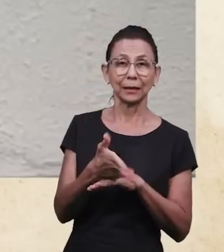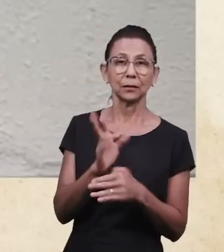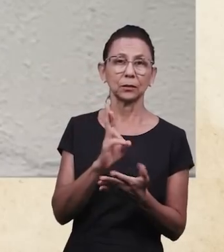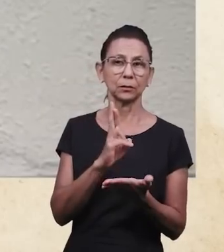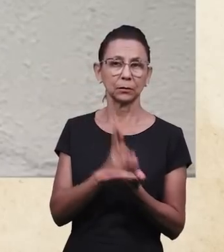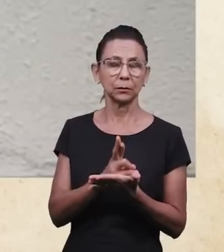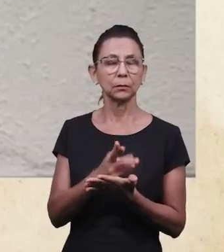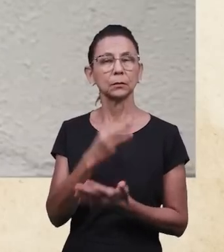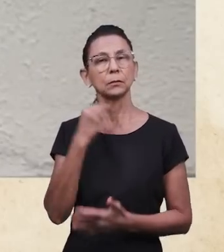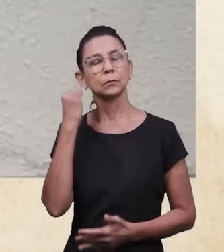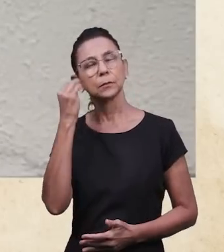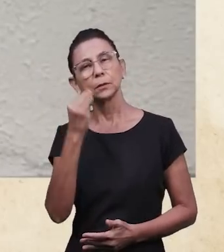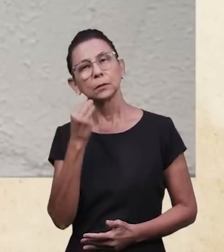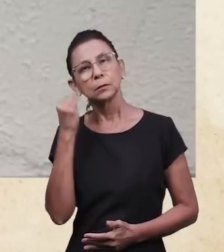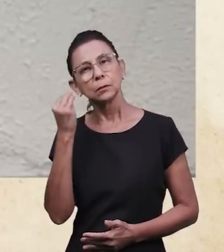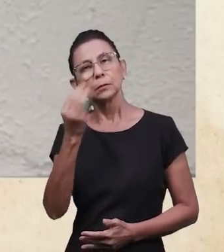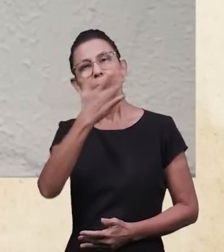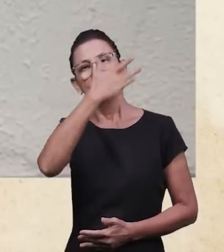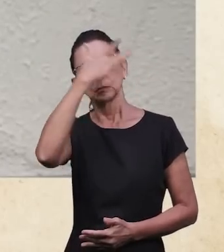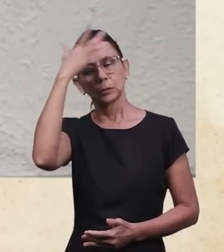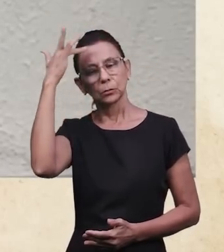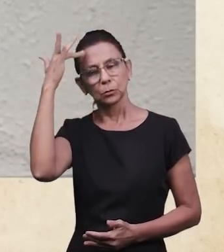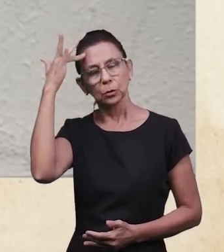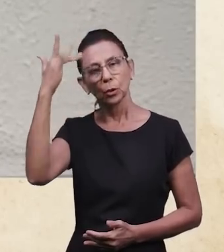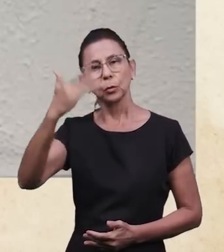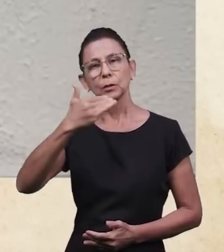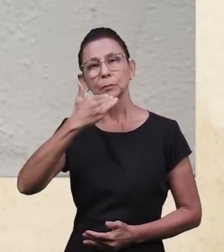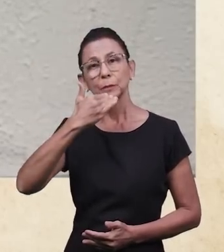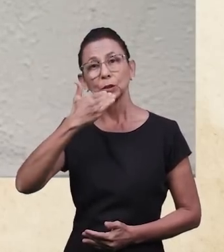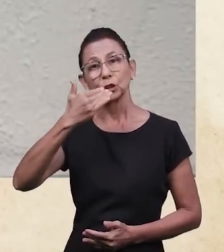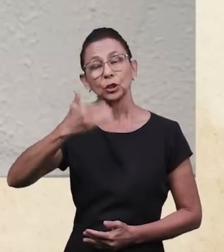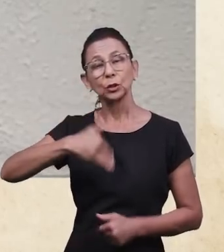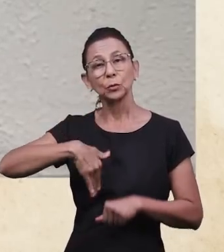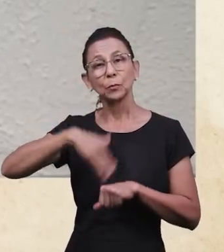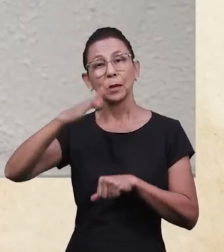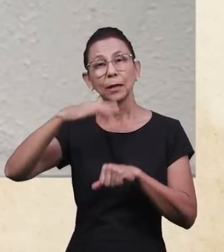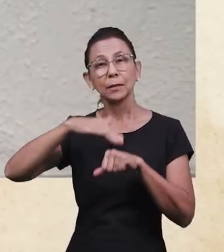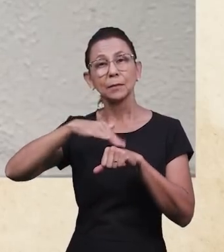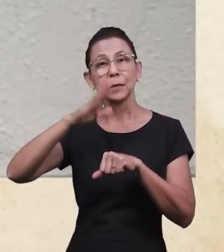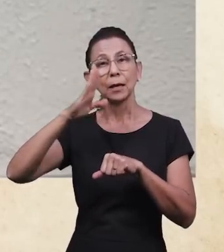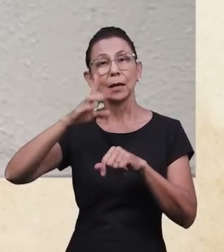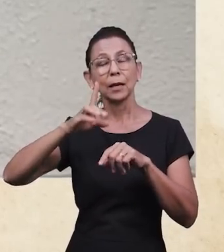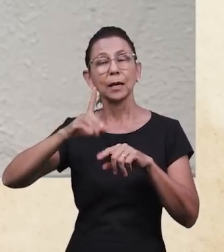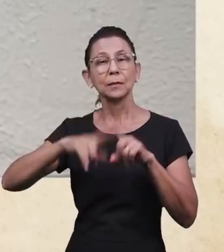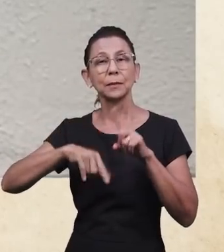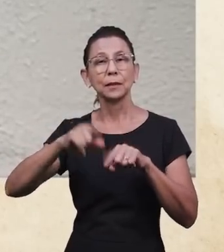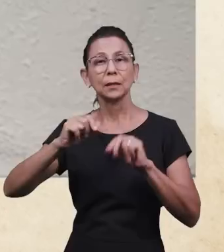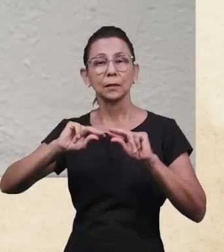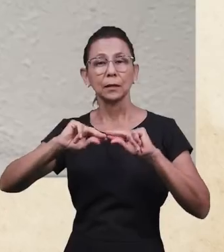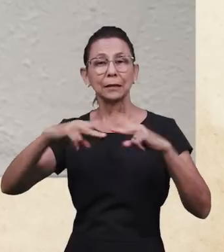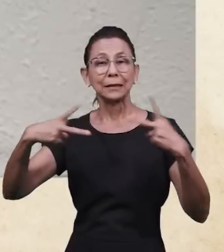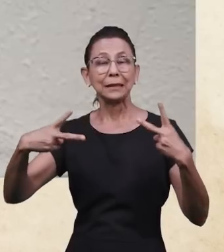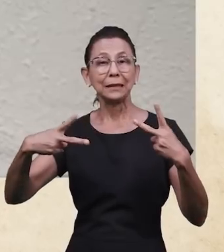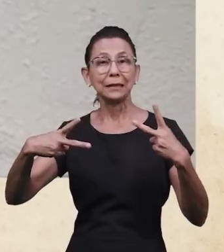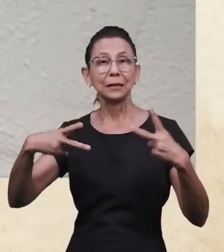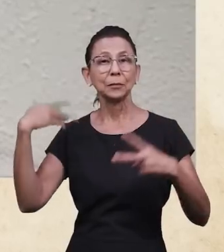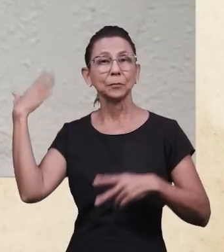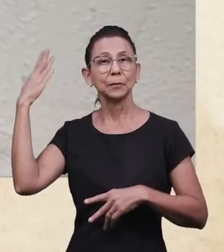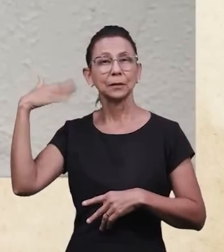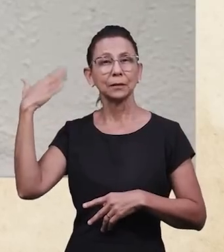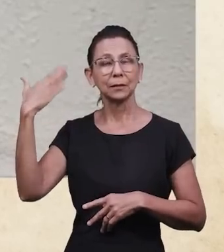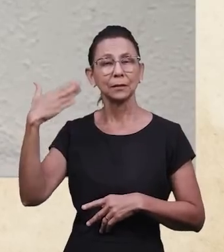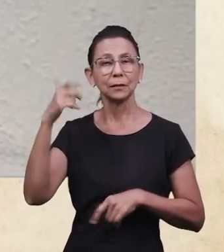mais mensagem, pessoas sendo alcançadas pela palavra, pelos nossos recursos das nossas plataformas